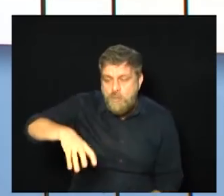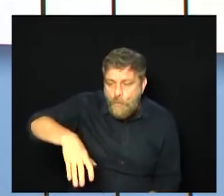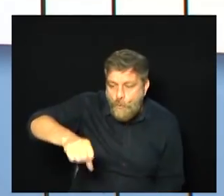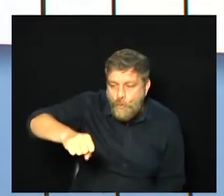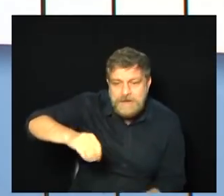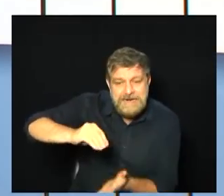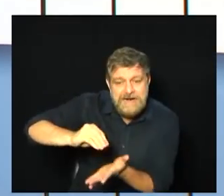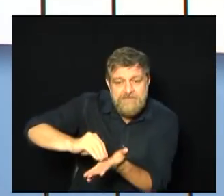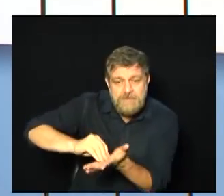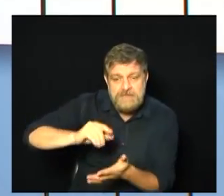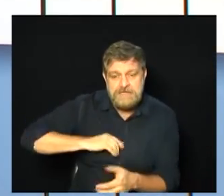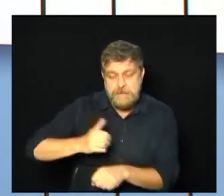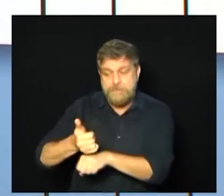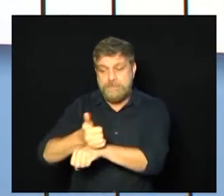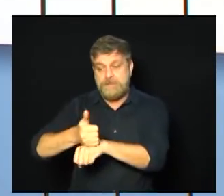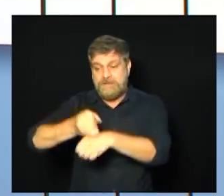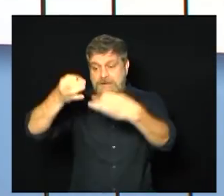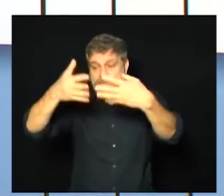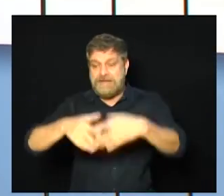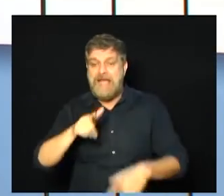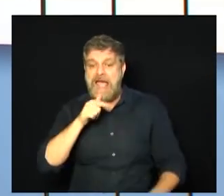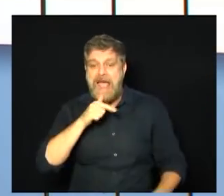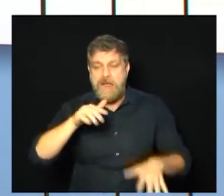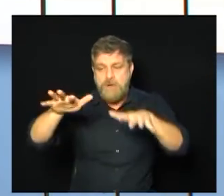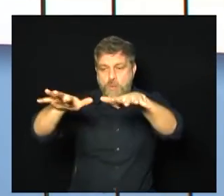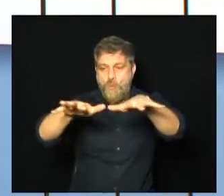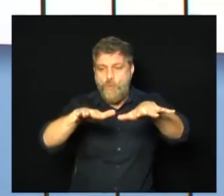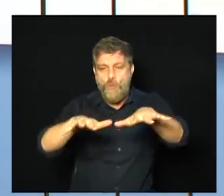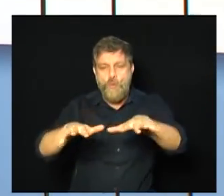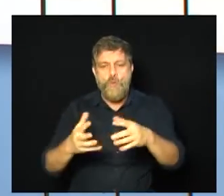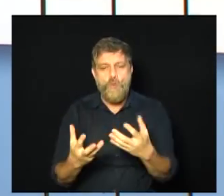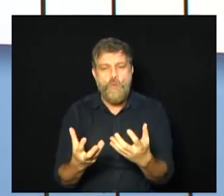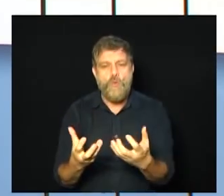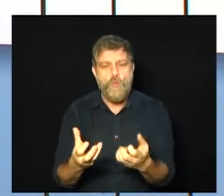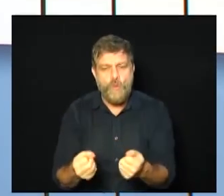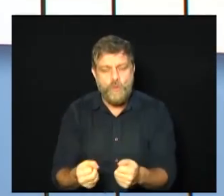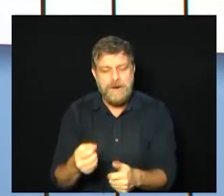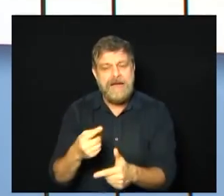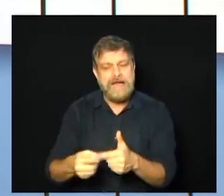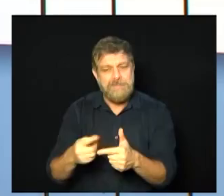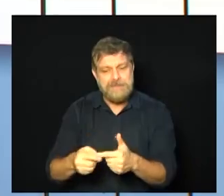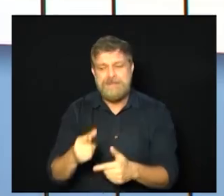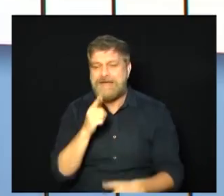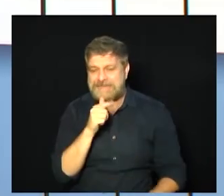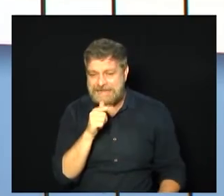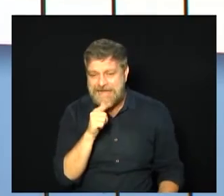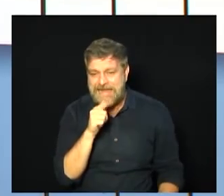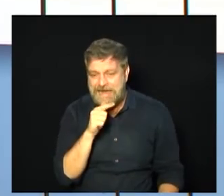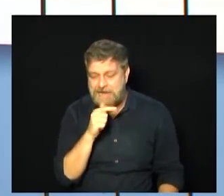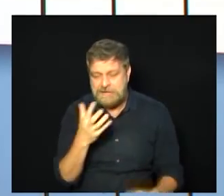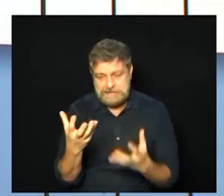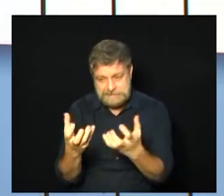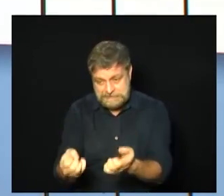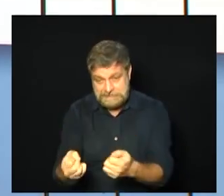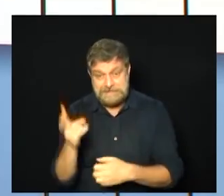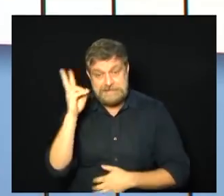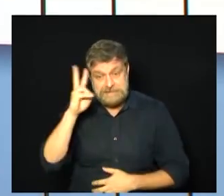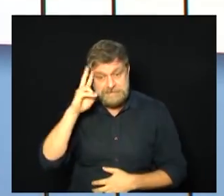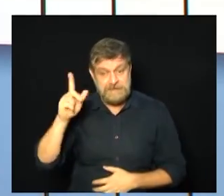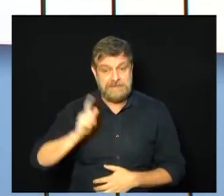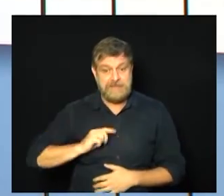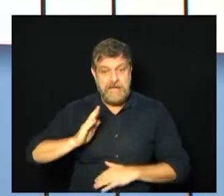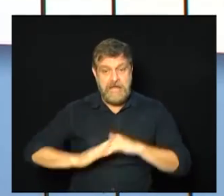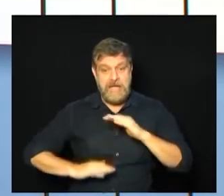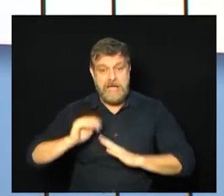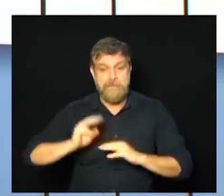aí especialistas e discute no plenário da Câmara Municipal de Campinas. Lembrando que, neste momento, devido ao ato da